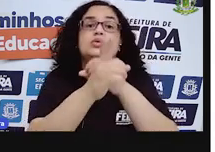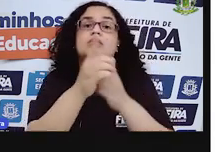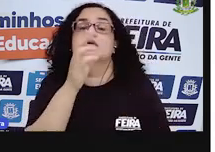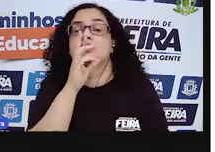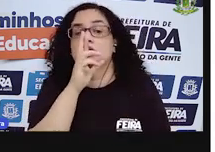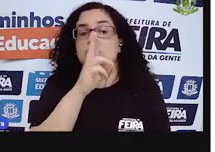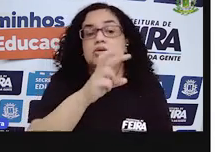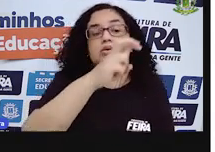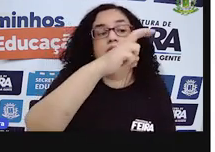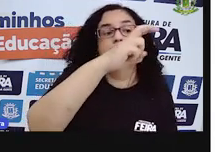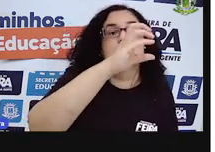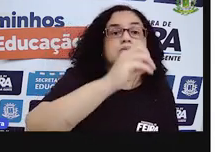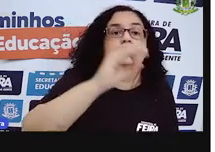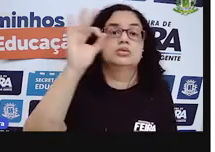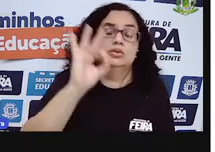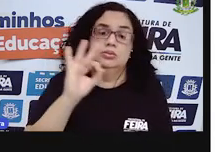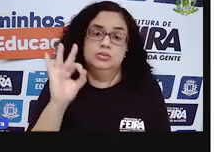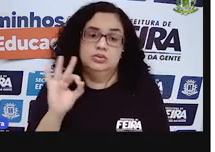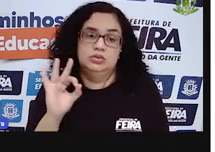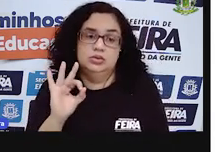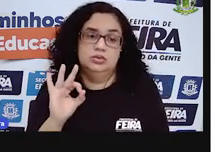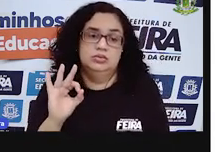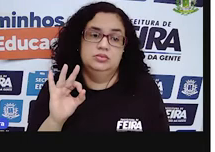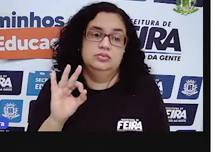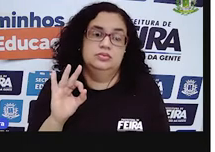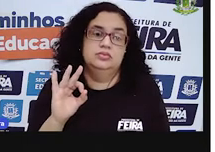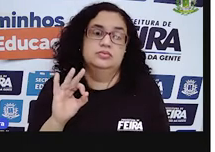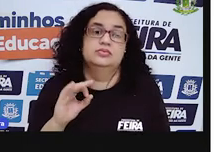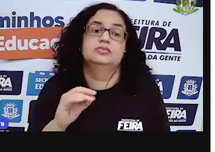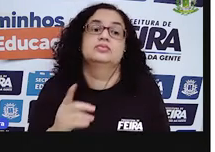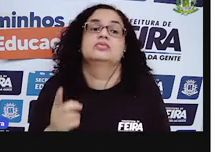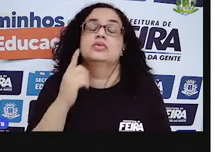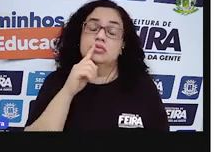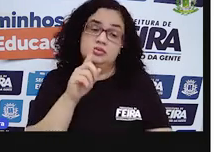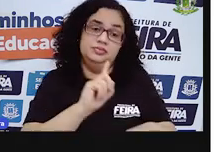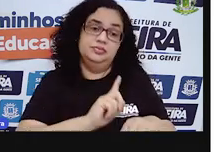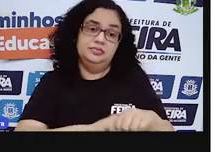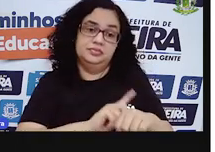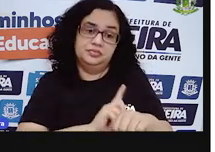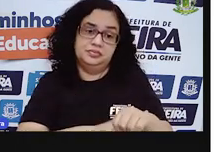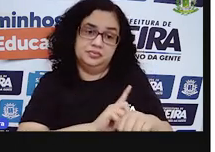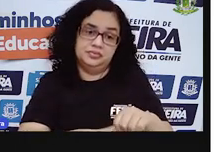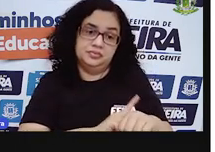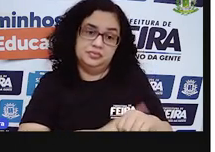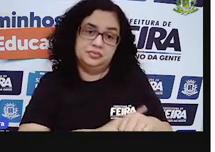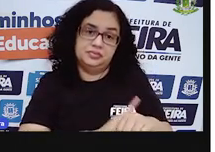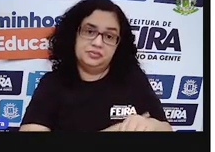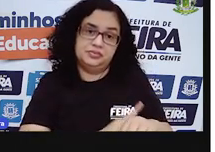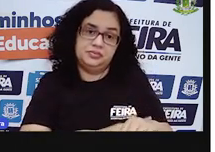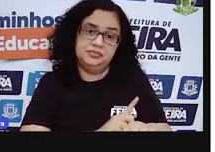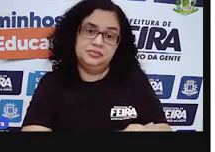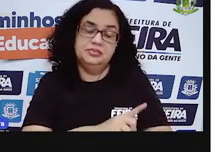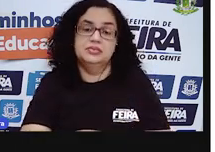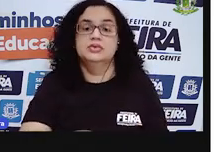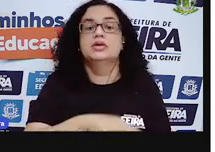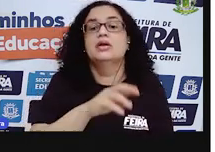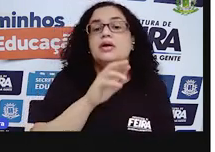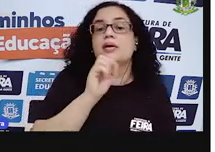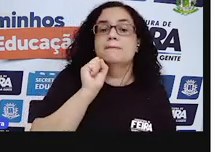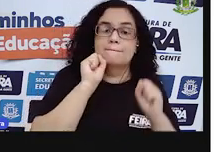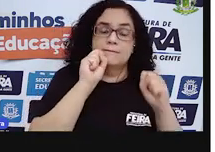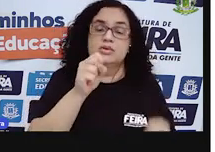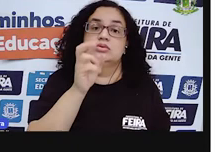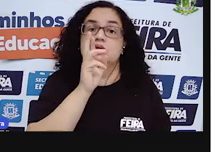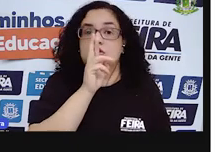acha quanto vale 50 por 188 eu vou te dar um tempinho aqui você possa